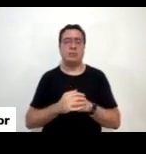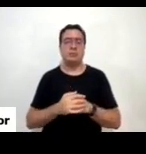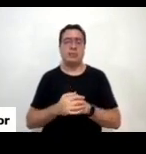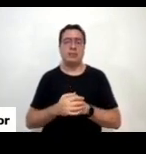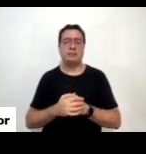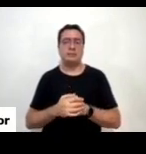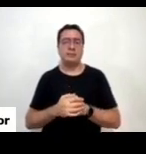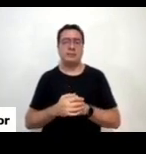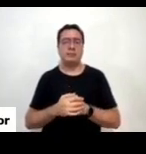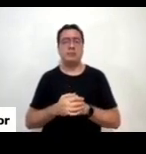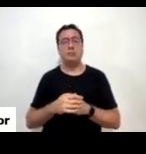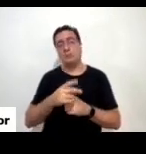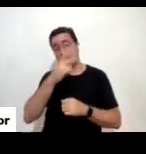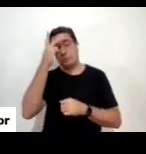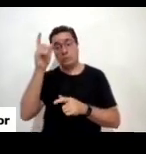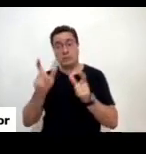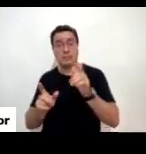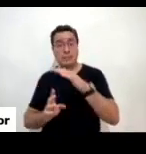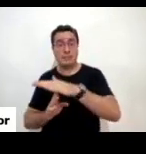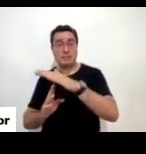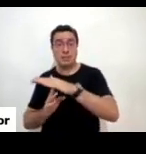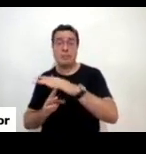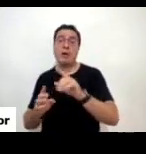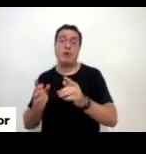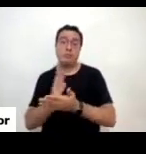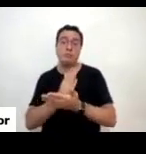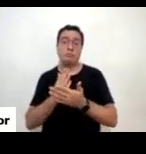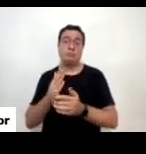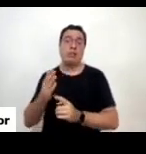nós também podemos ter pessoas com limitações tecnológicas.